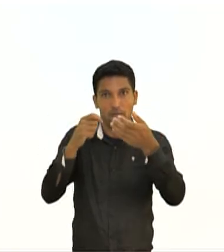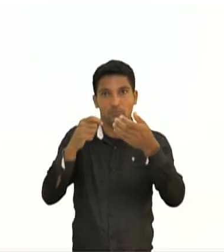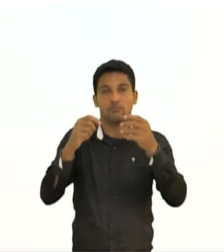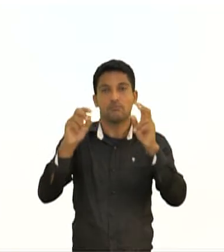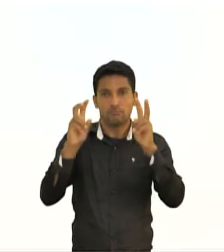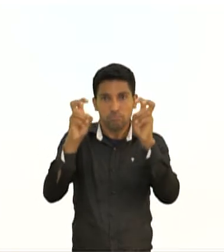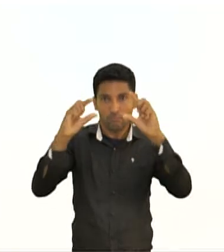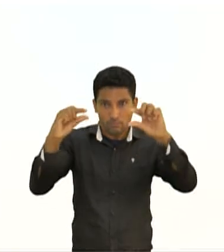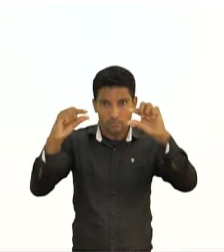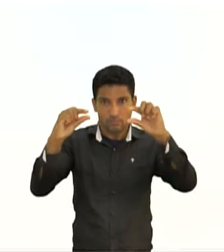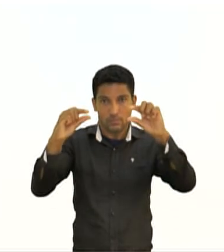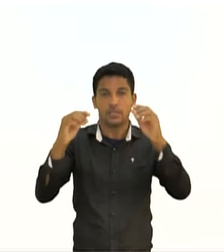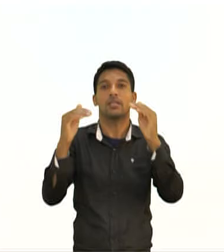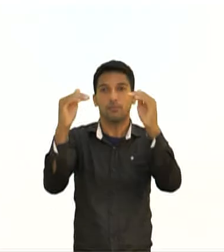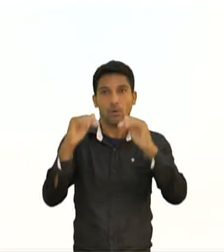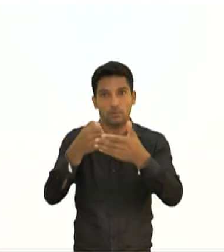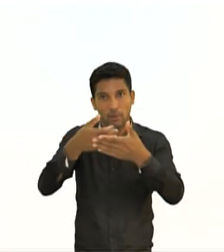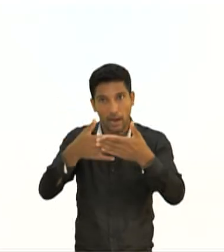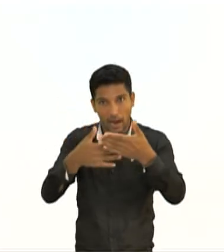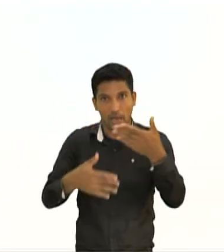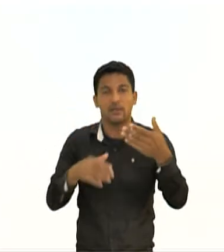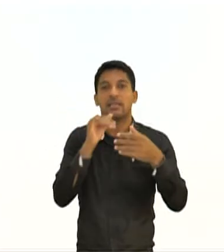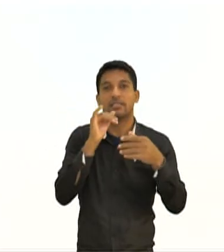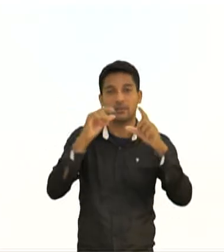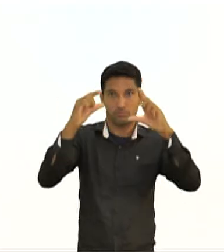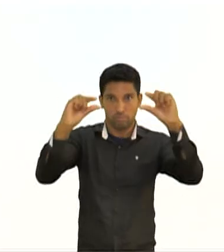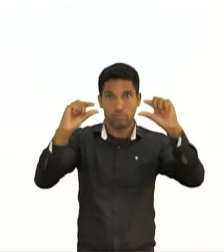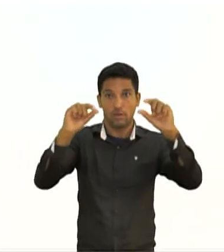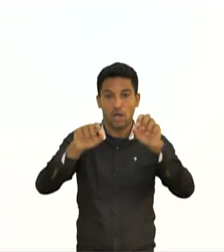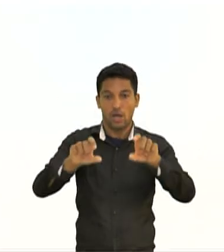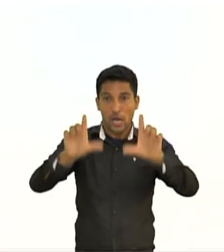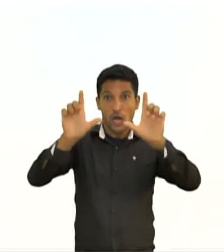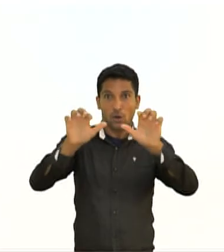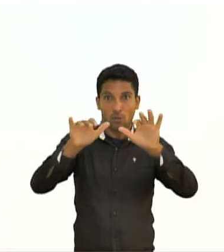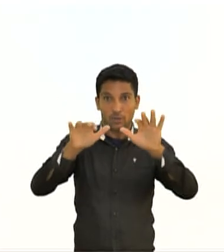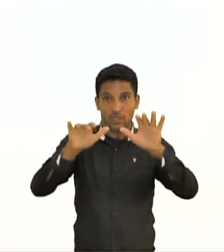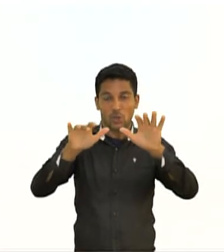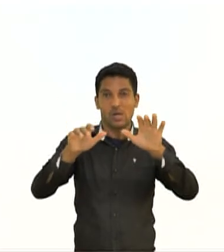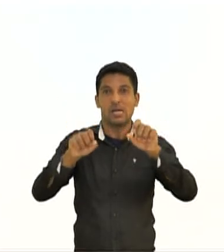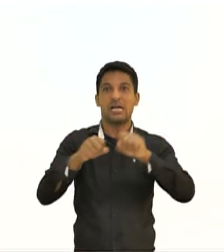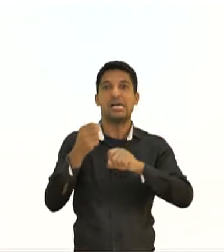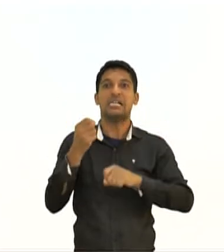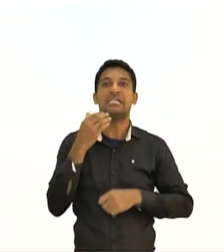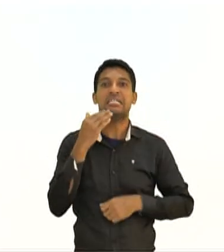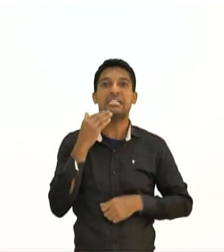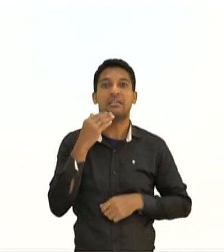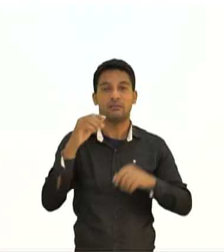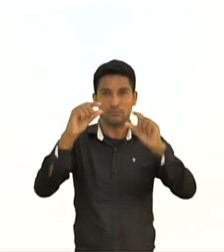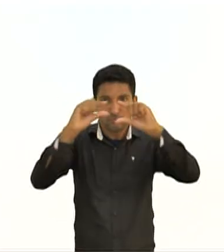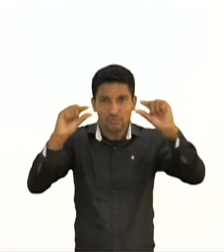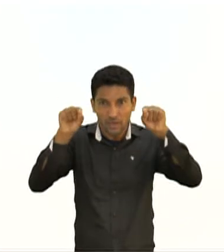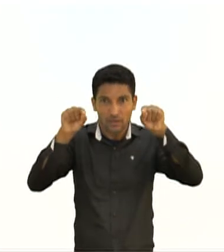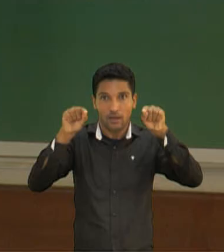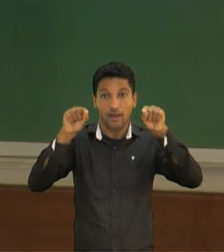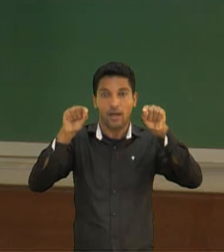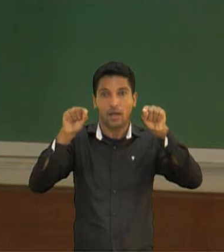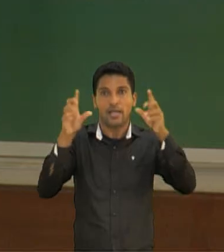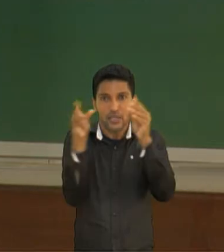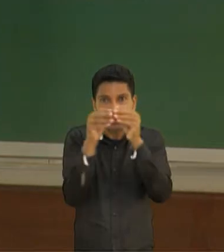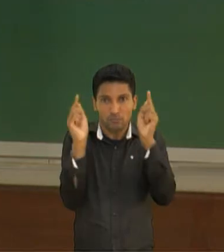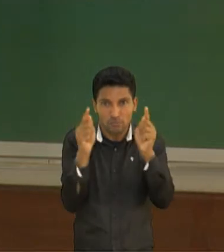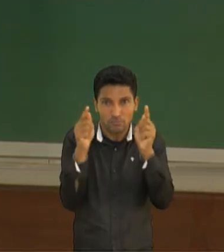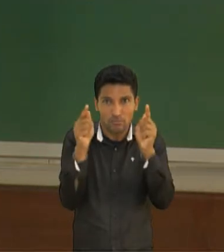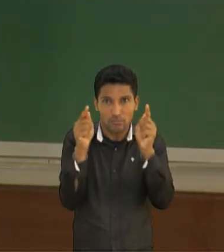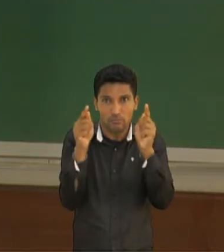reclamação, né? Então, o computador apresenta defeitos, alguma coisa assim que já sintetize, que seja ali um resumo